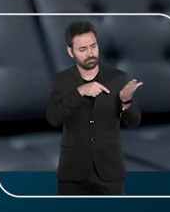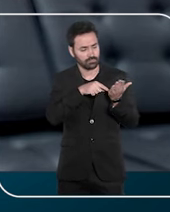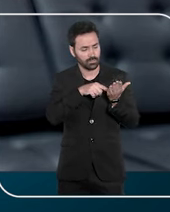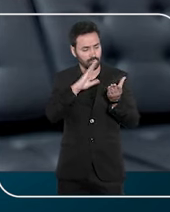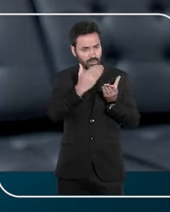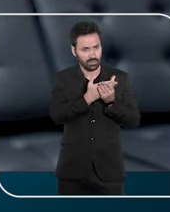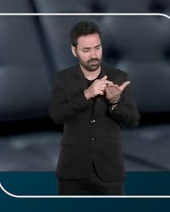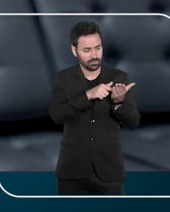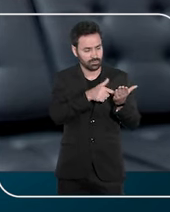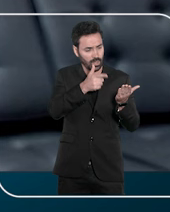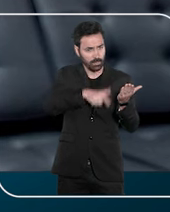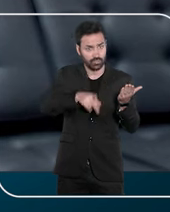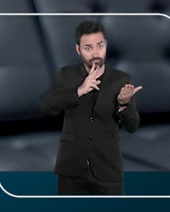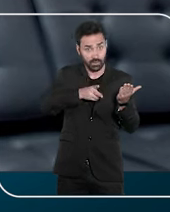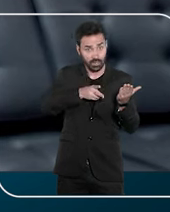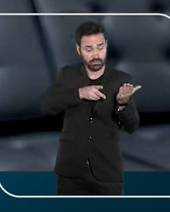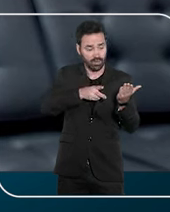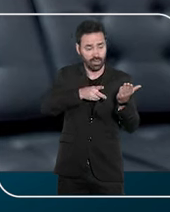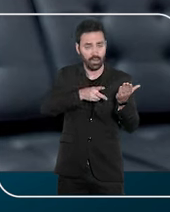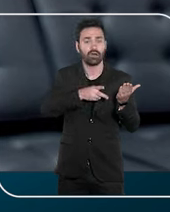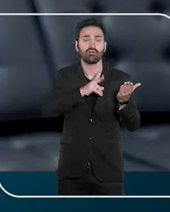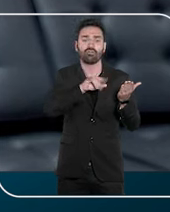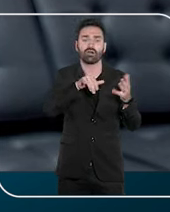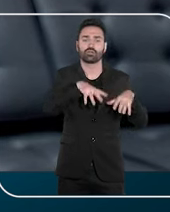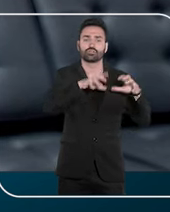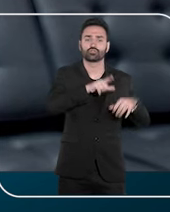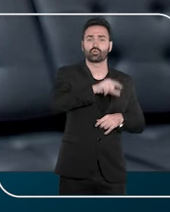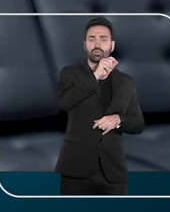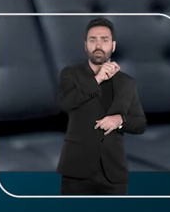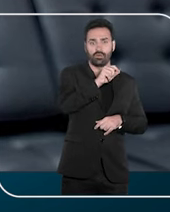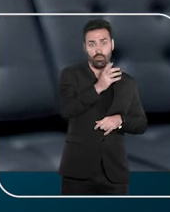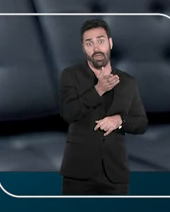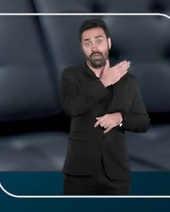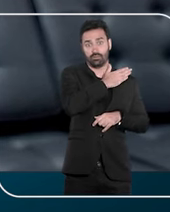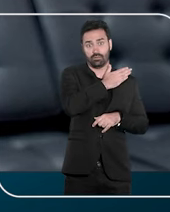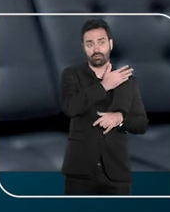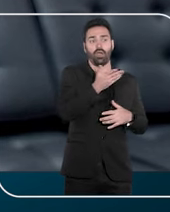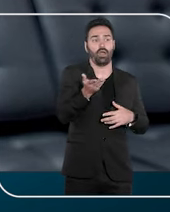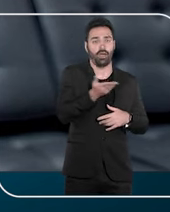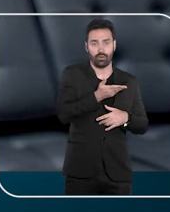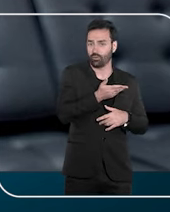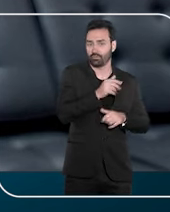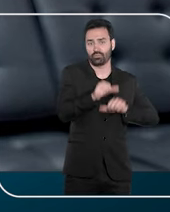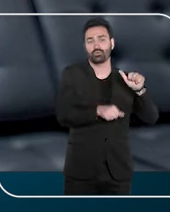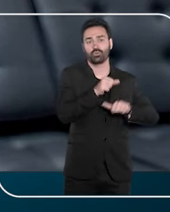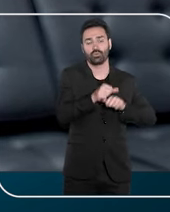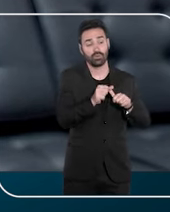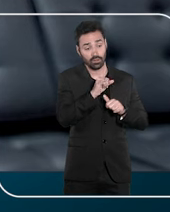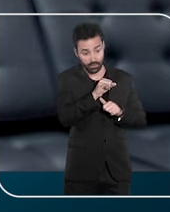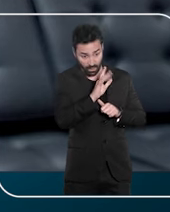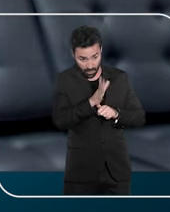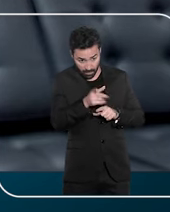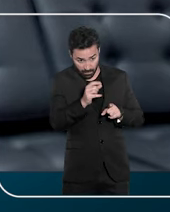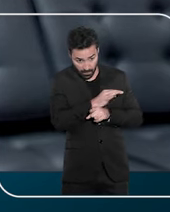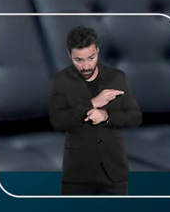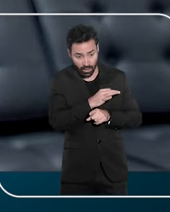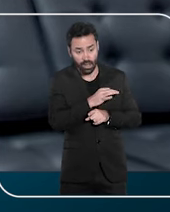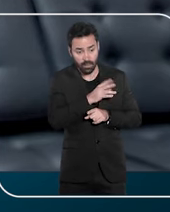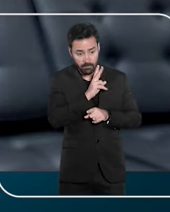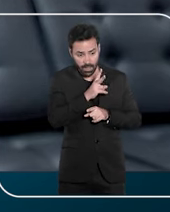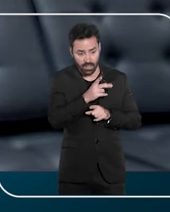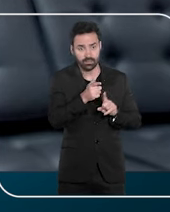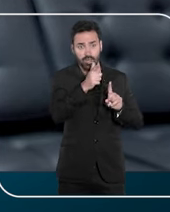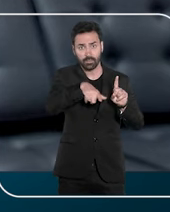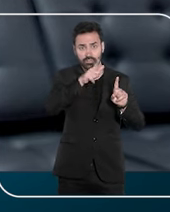status de ter essa condição de serem recursos repetitivos, porque são questões que estão sendo trazidas